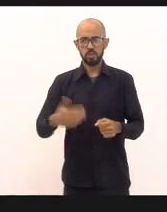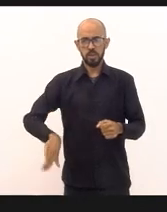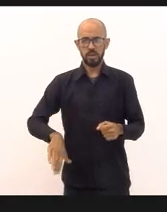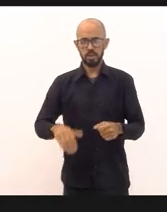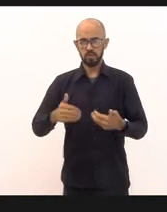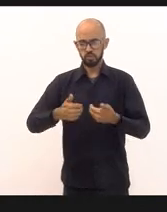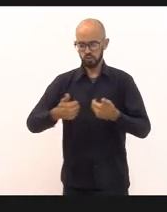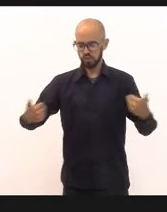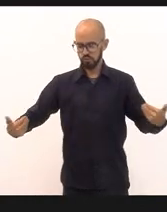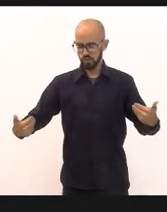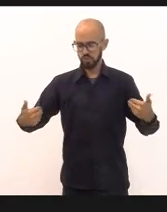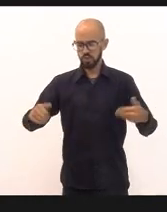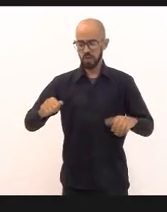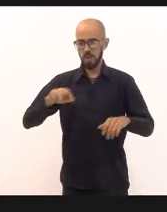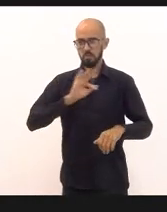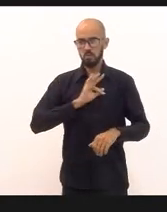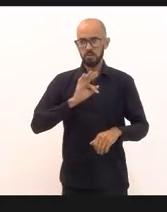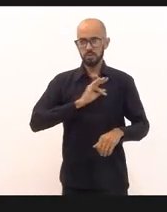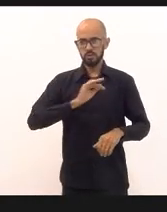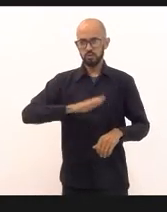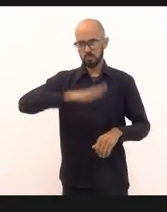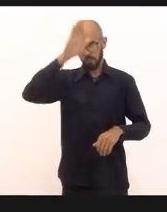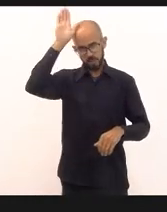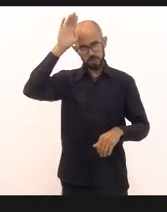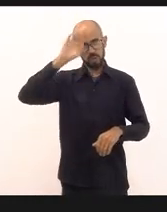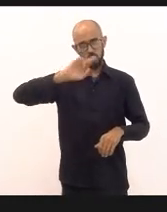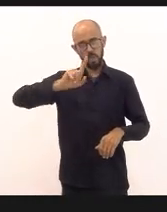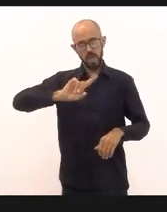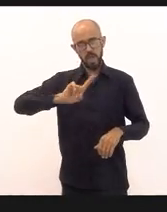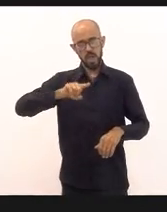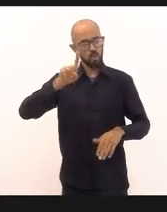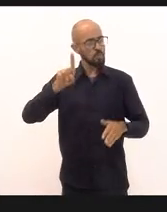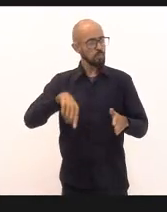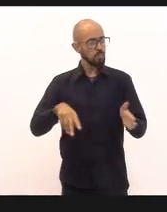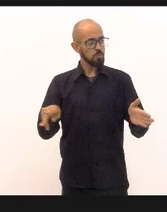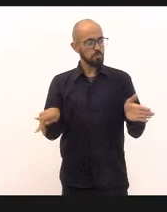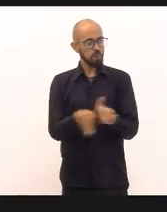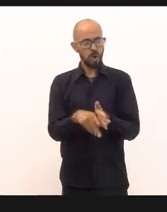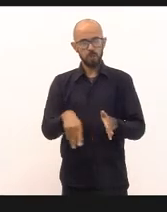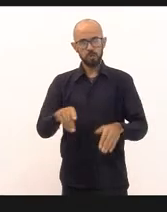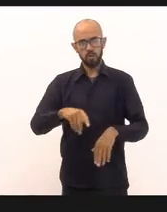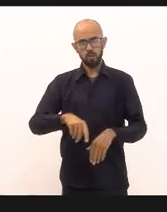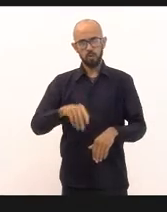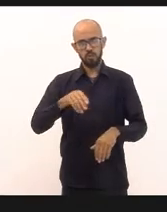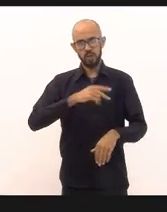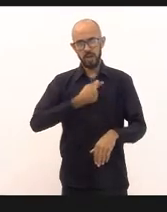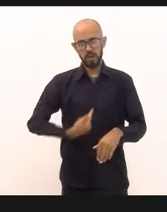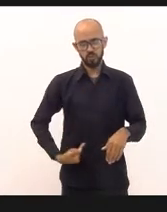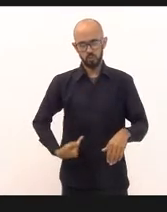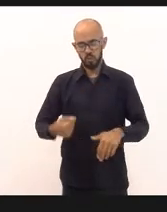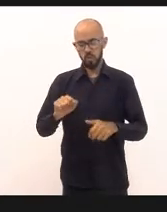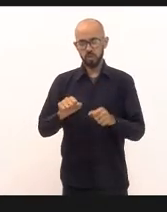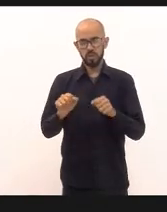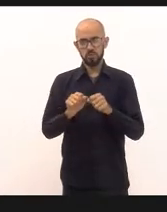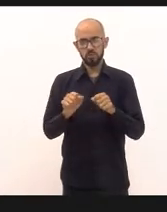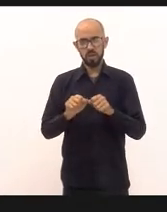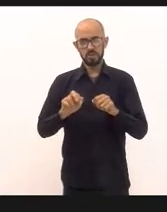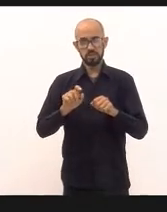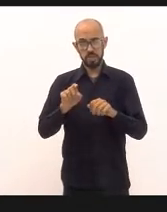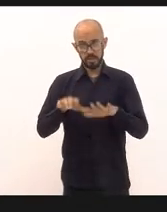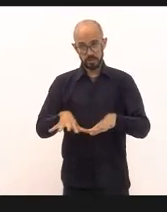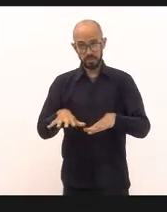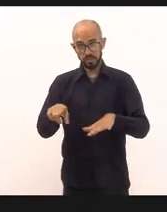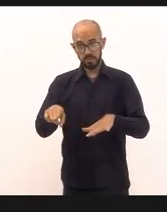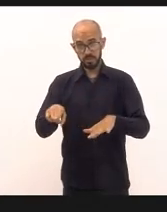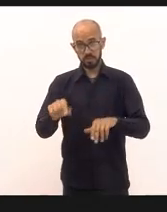e os bombeiros. Quem divide a polícia e os bombeiros é o próprio governador. Quando paga uma gratificação que é principalmente para quem está na